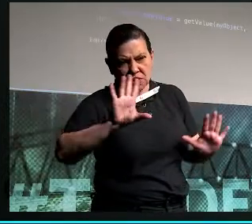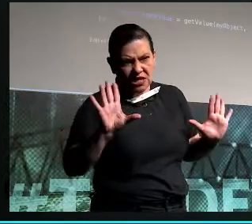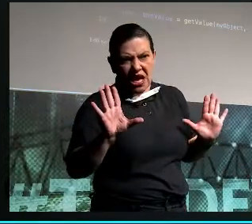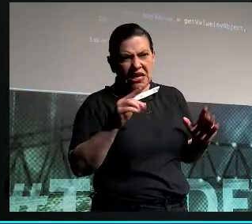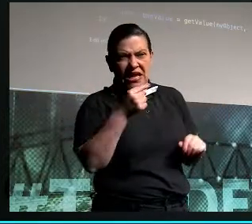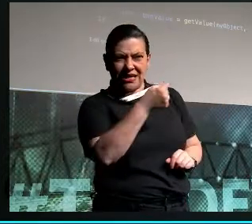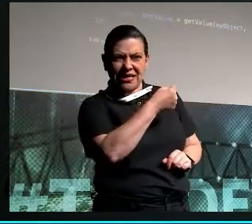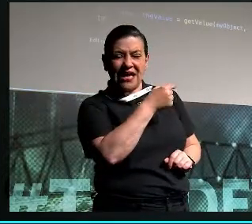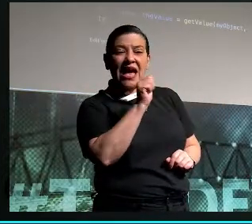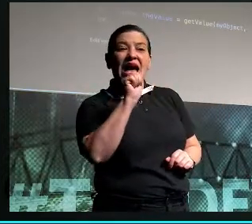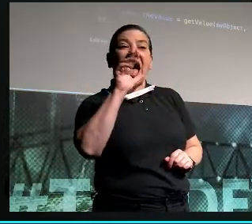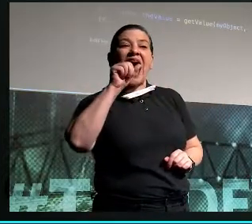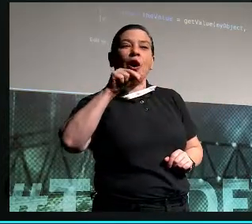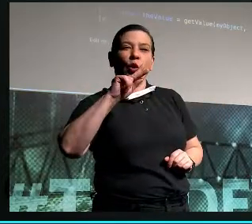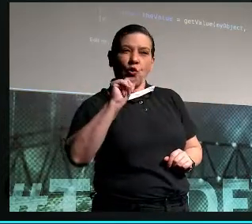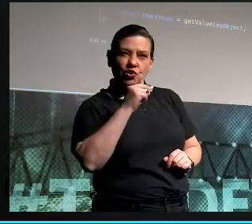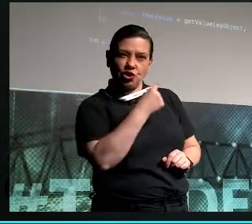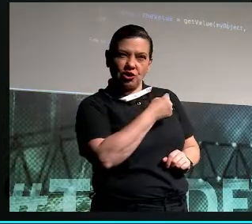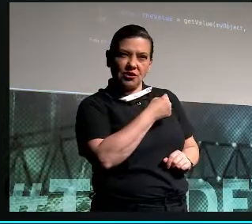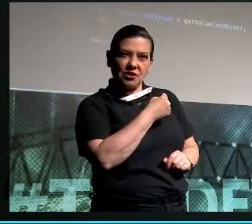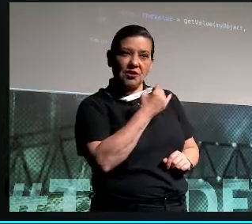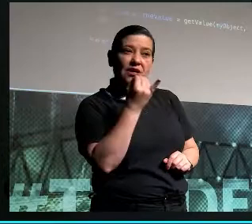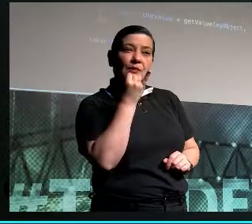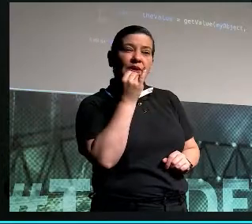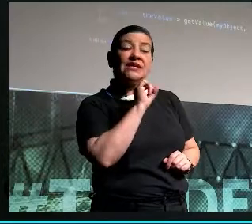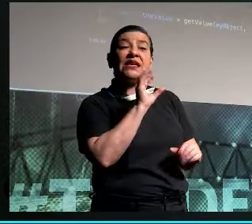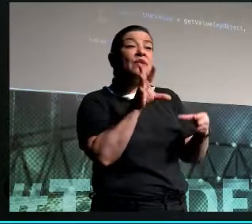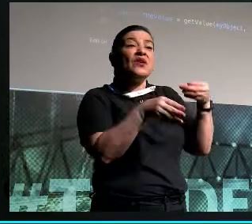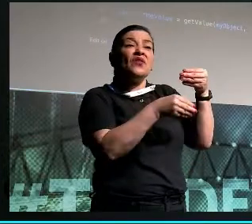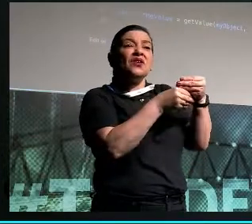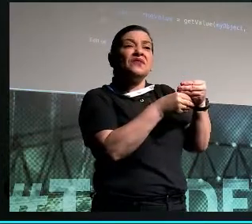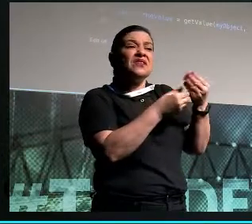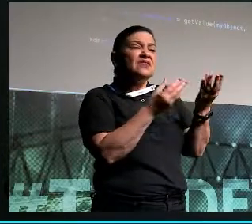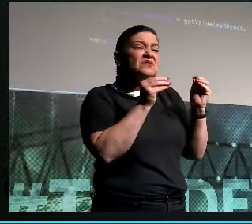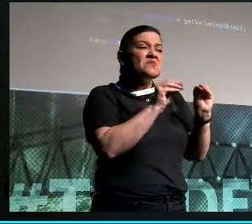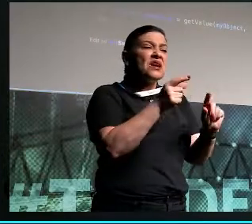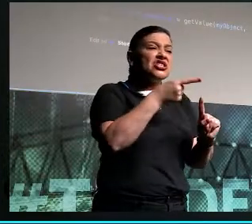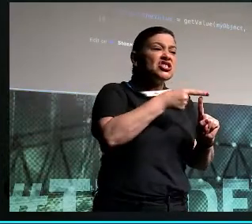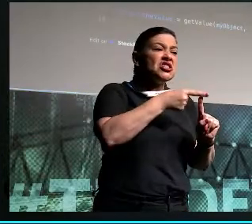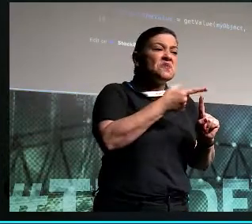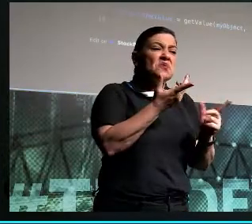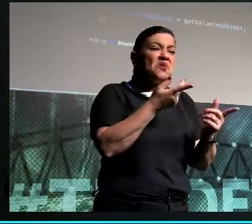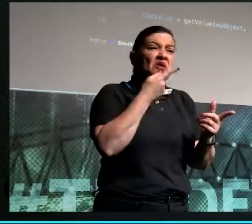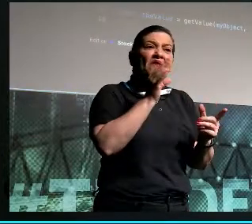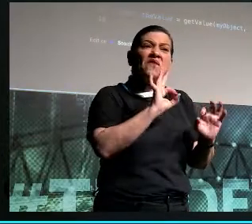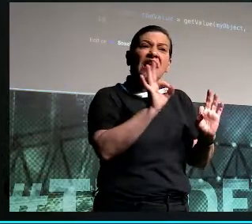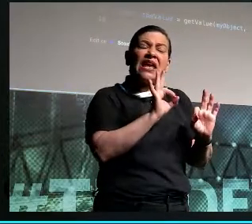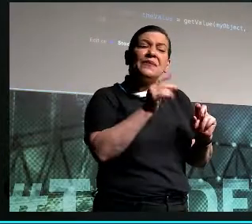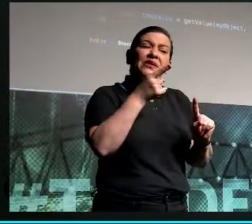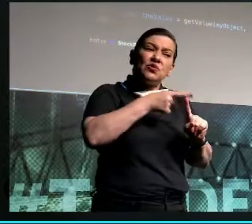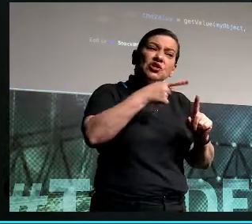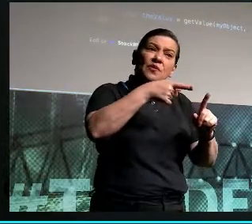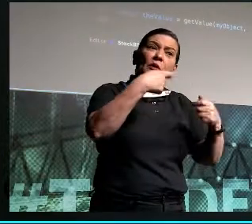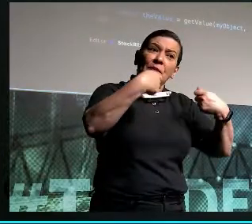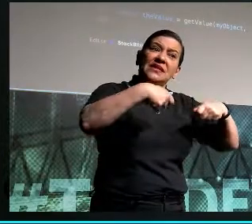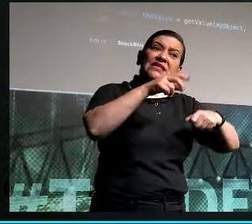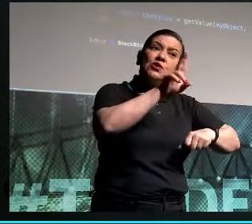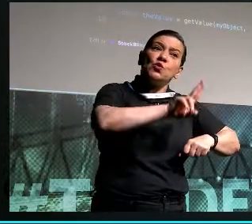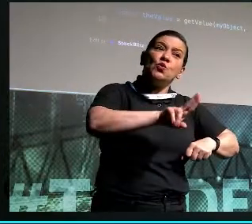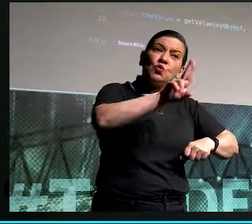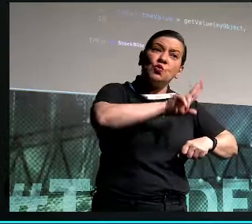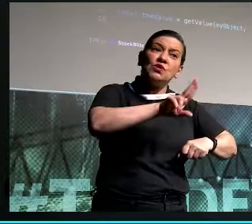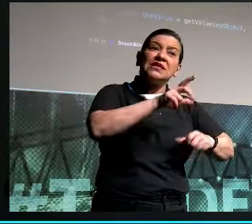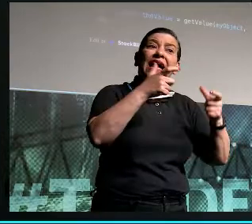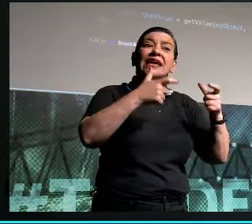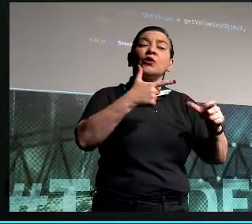você consegue, por exemplo, pegar, esse cara aqui foi inferido, eu não declarei o tipo dele, mas eu preciso usar o tipo dele explicitamente em algum outro